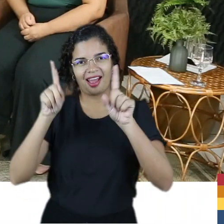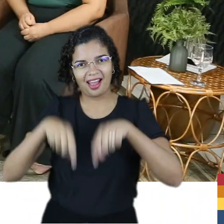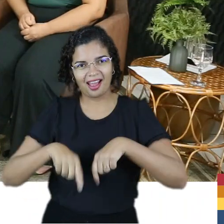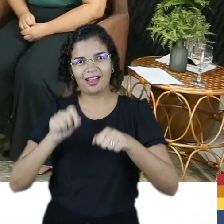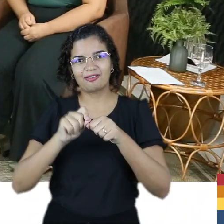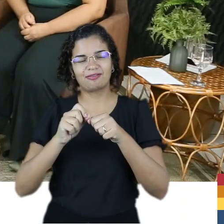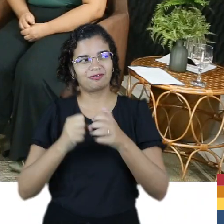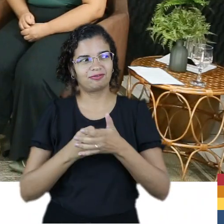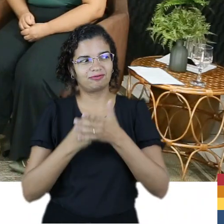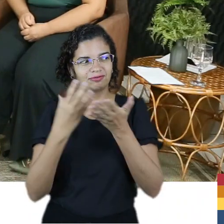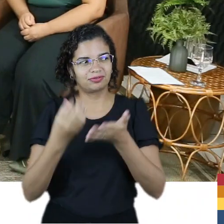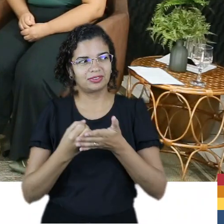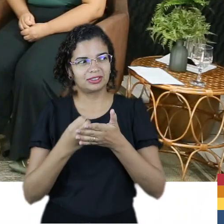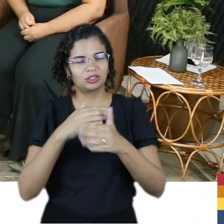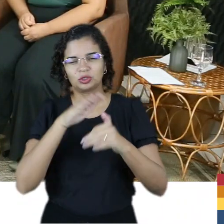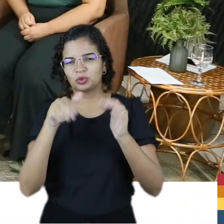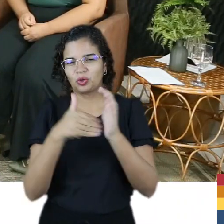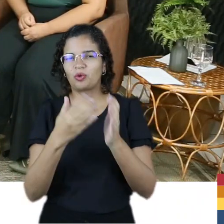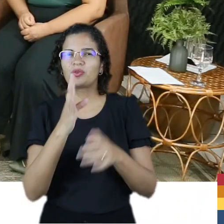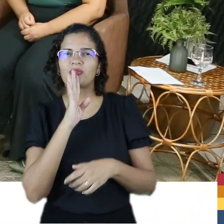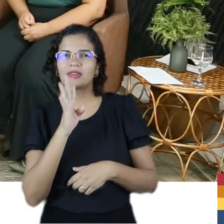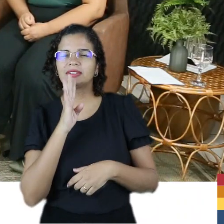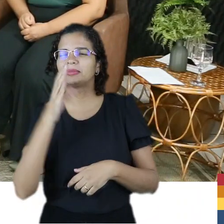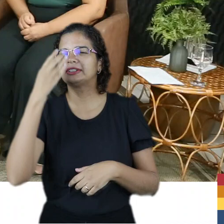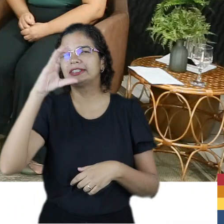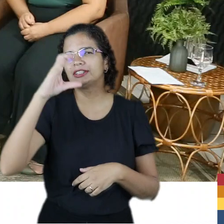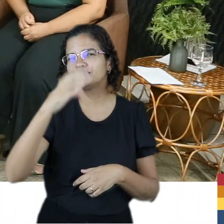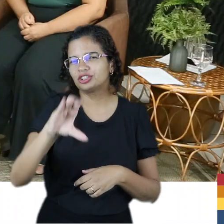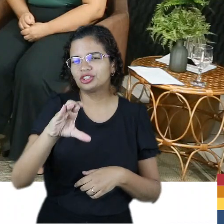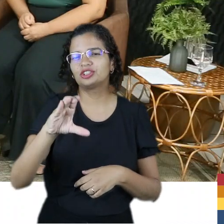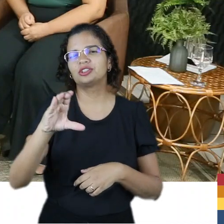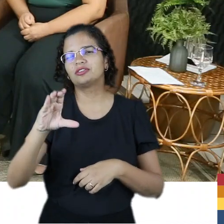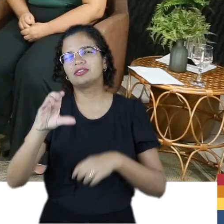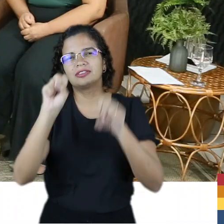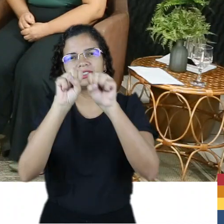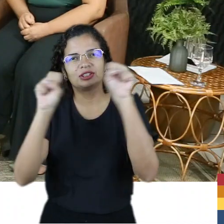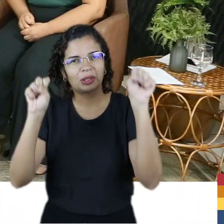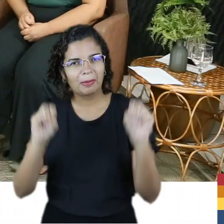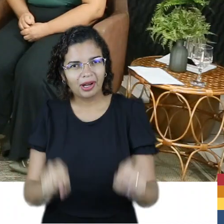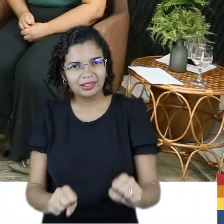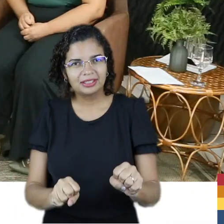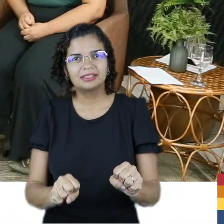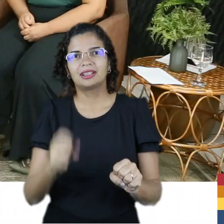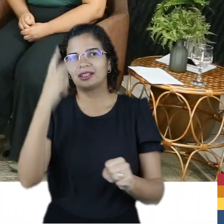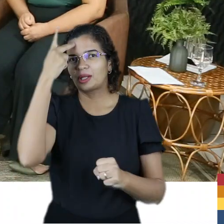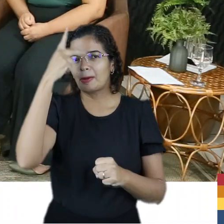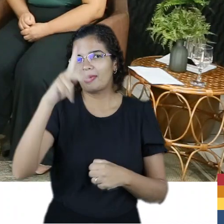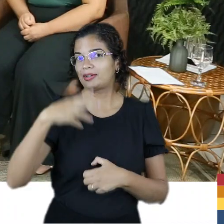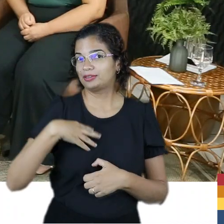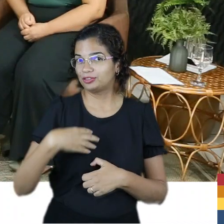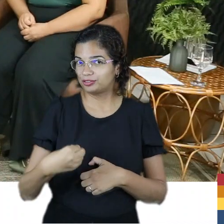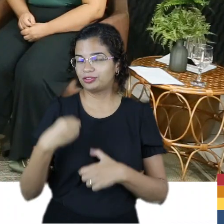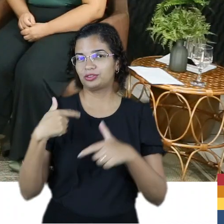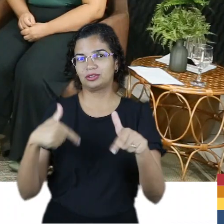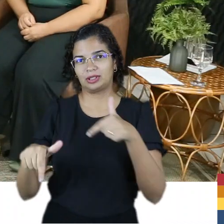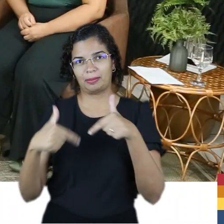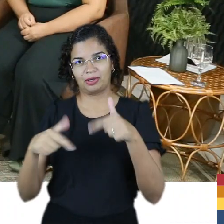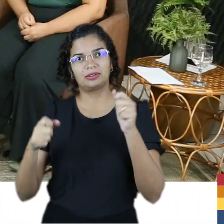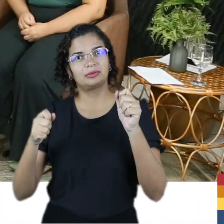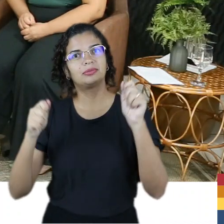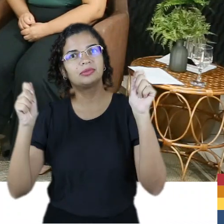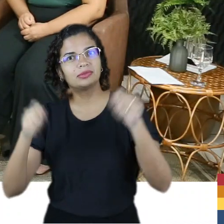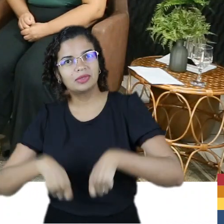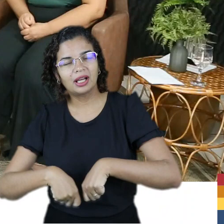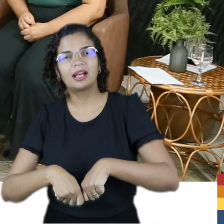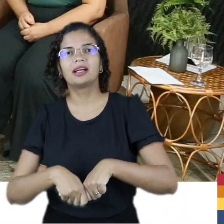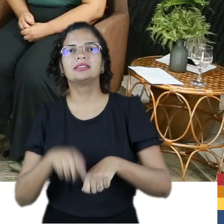Antônio Gramsci quando ele fala lá nos cadernos do Cássaro no volume 2 sobre a formação integral a partir da criação de